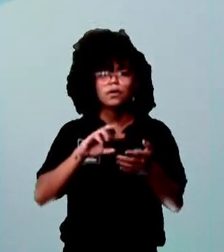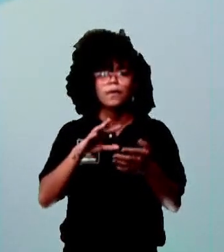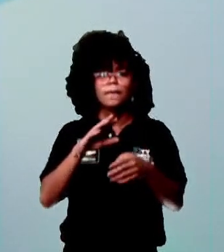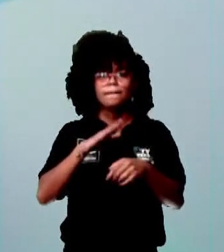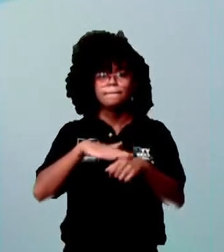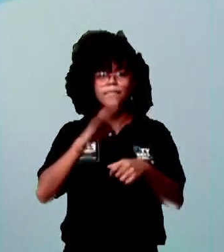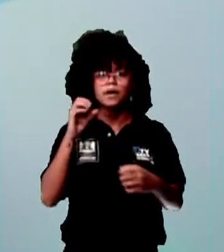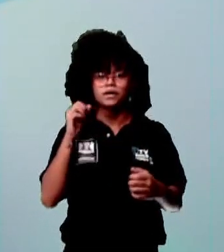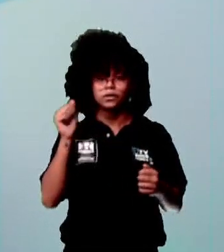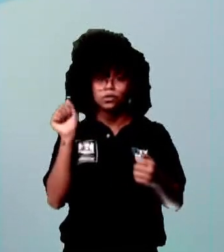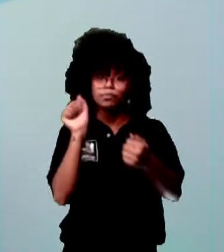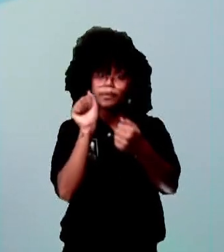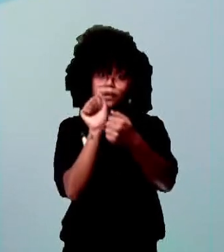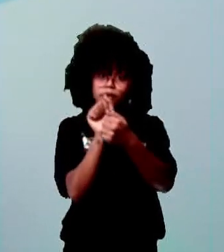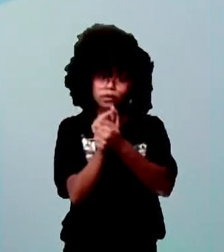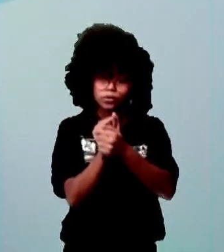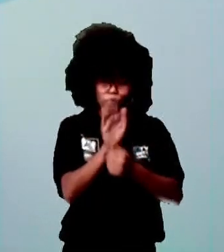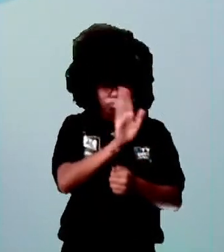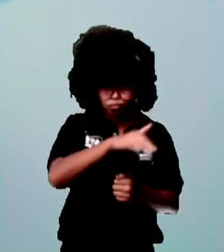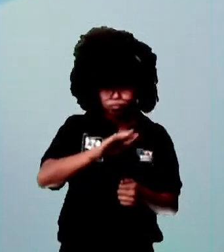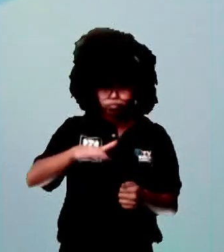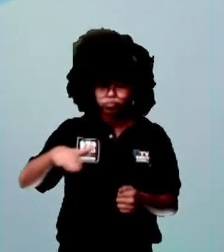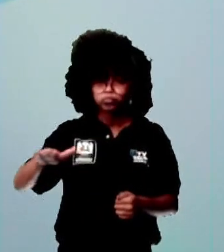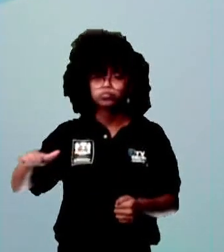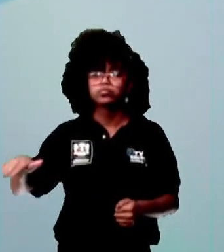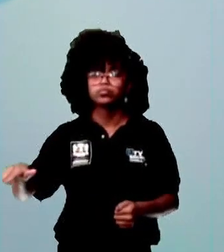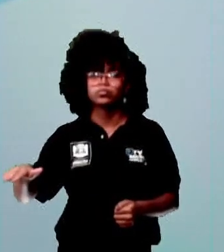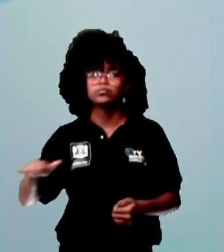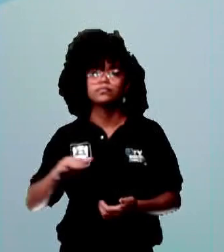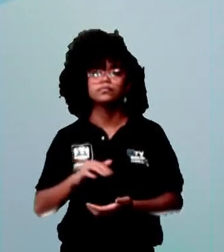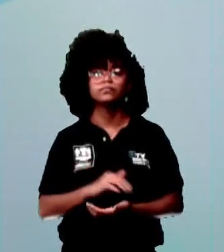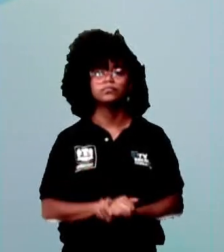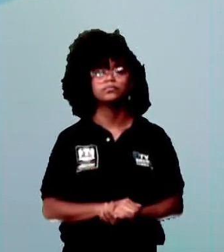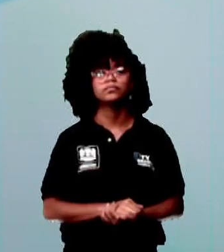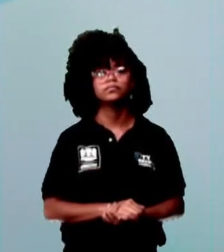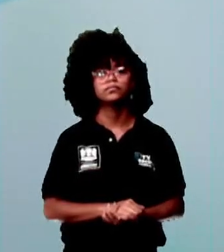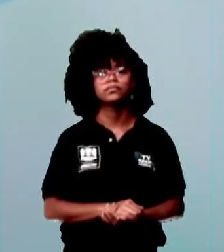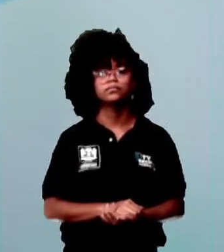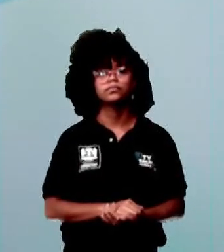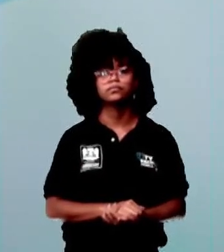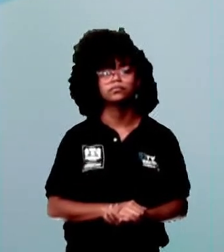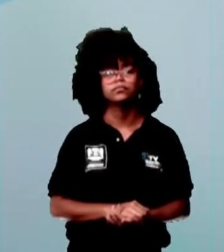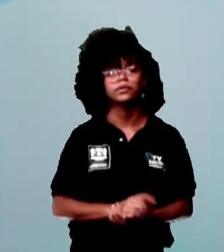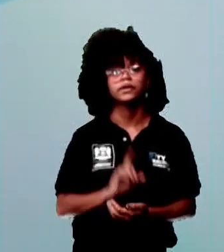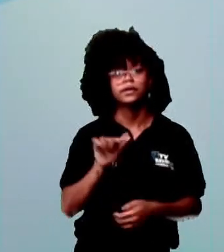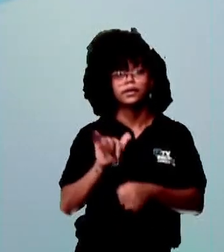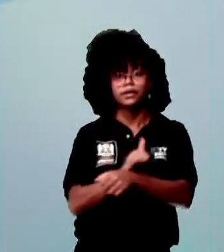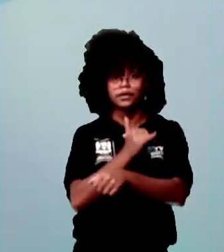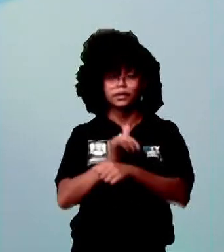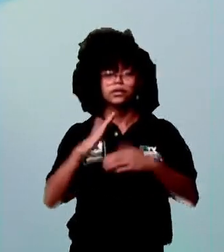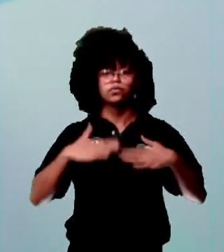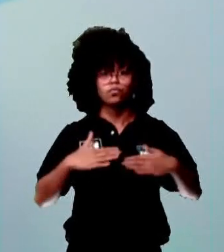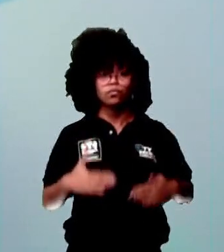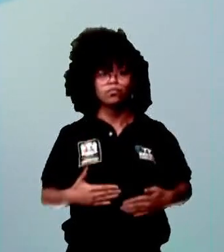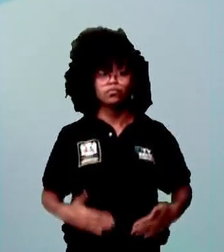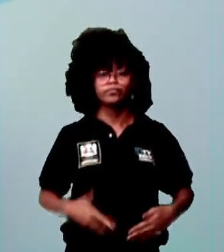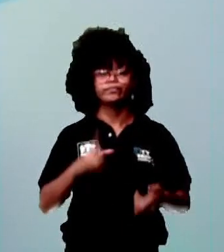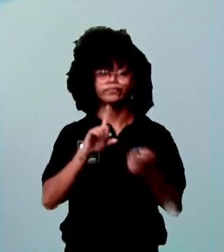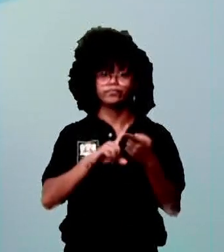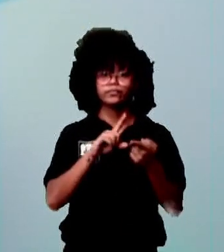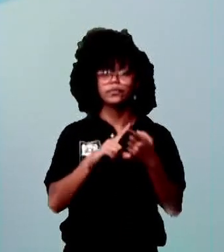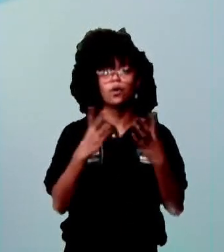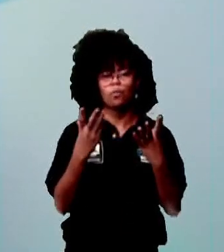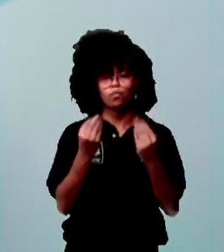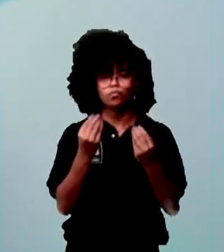do público infantil essa tirinha é. E as estratégias de humor também, elas são